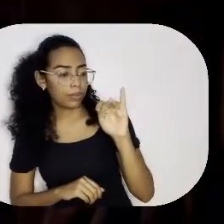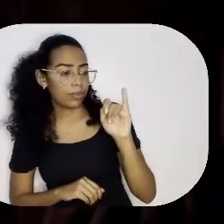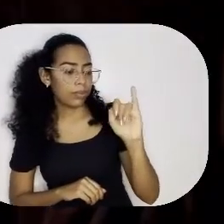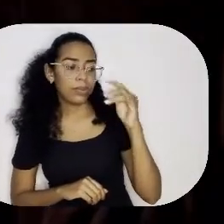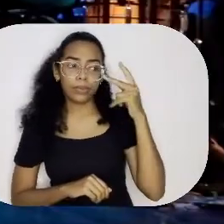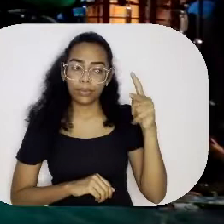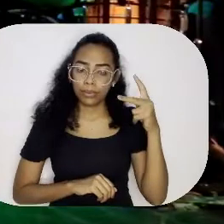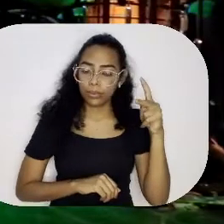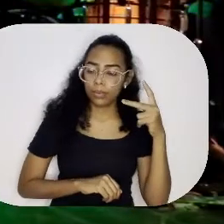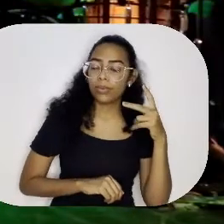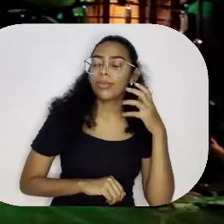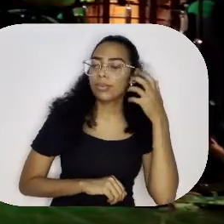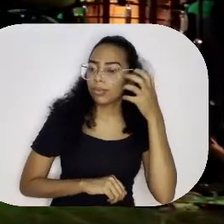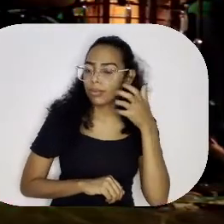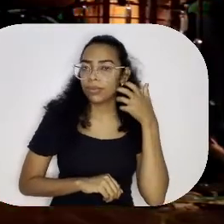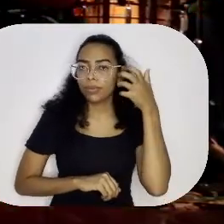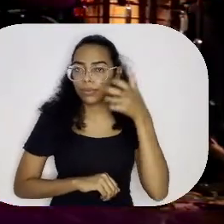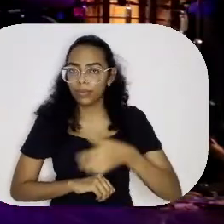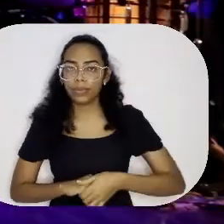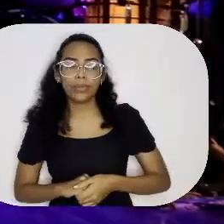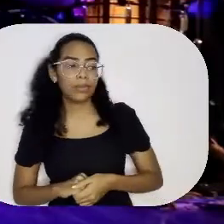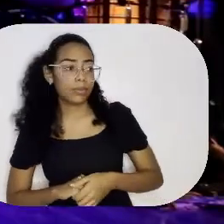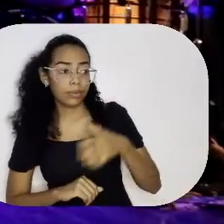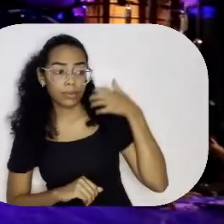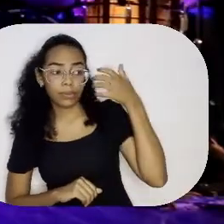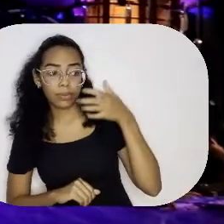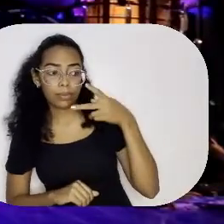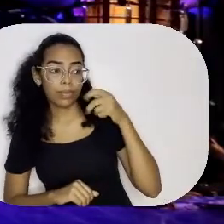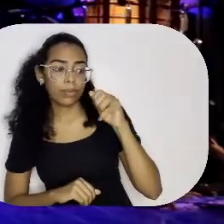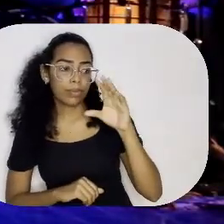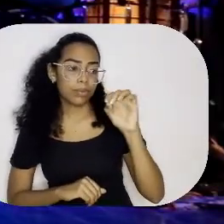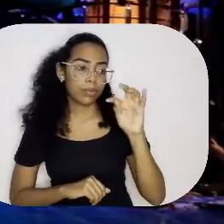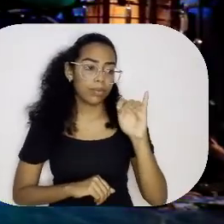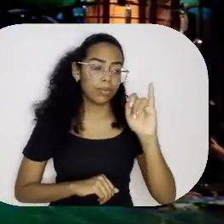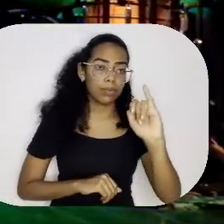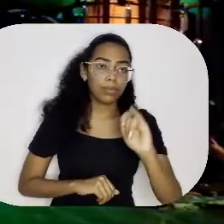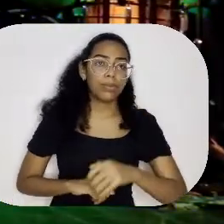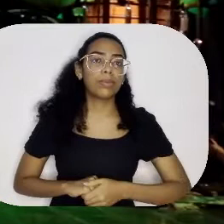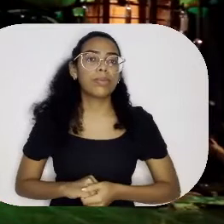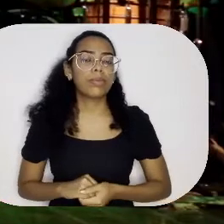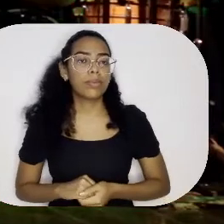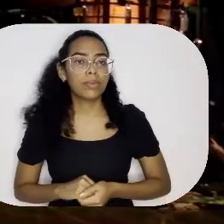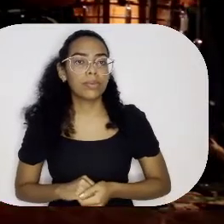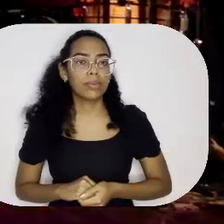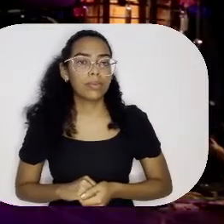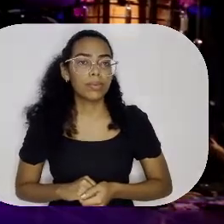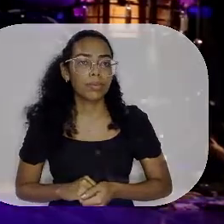Pacuti, essa canção é pra ti, pacuti. Essa canção é pra ti,